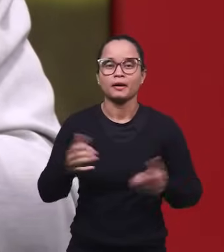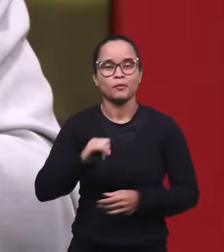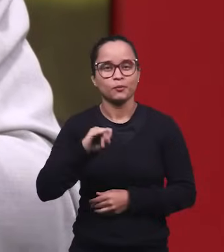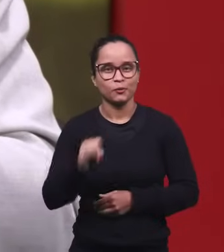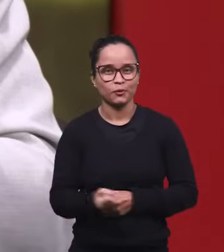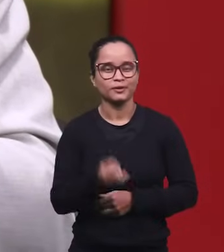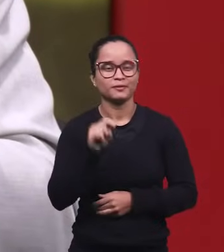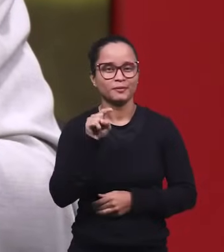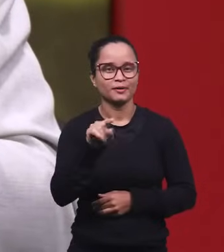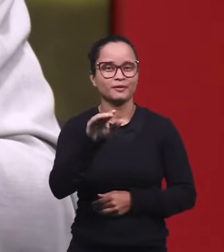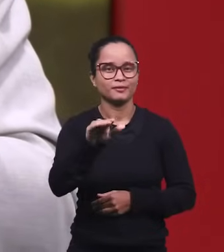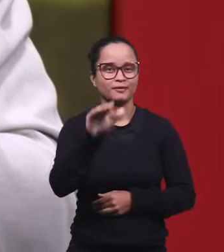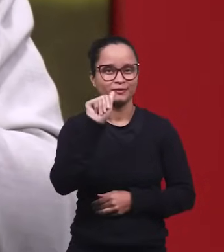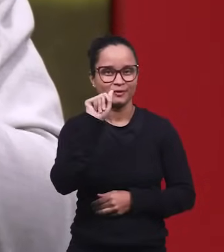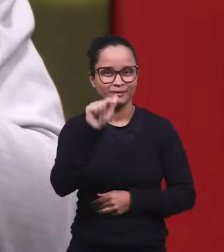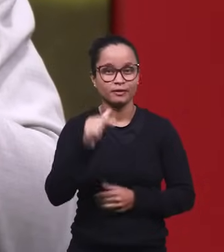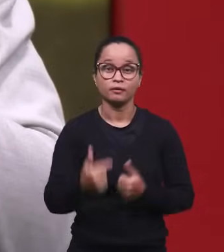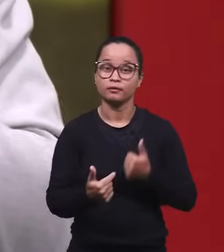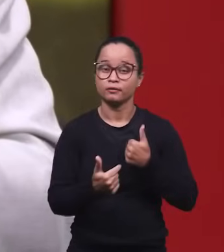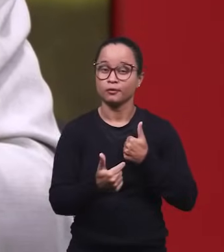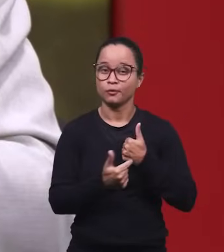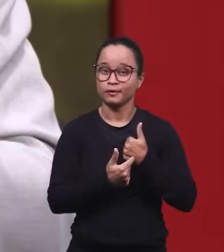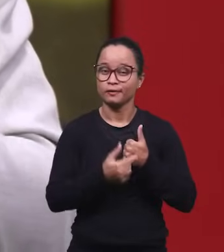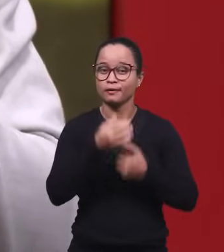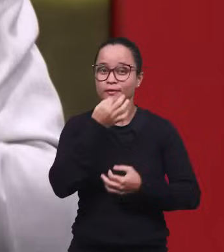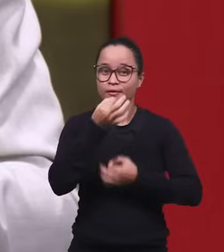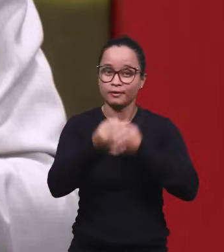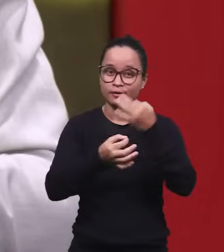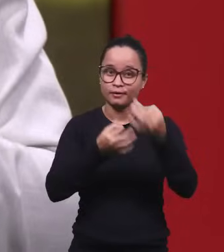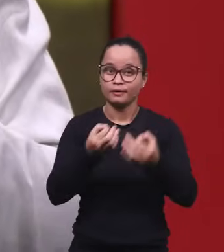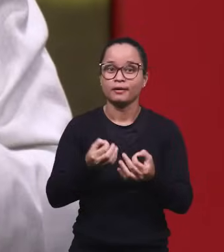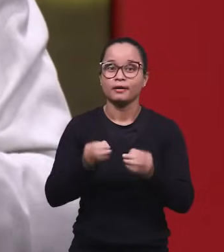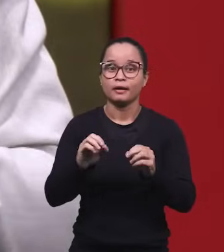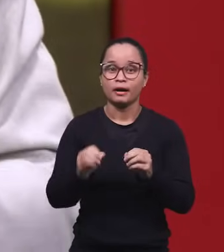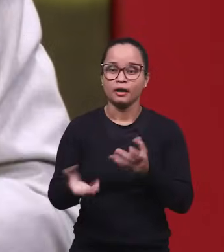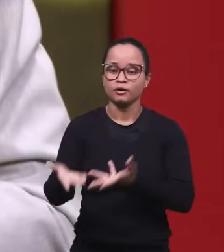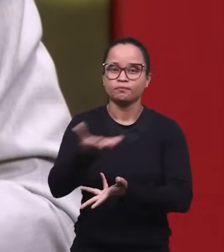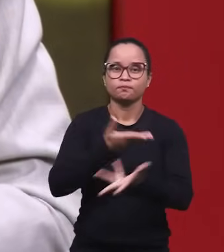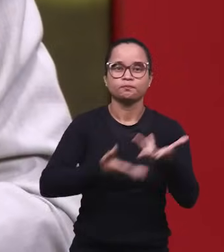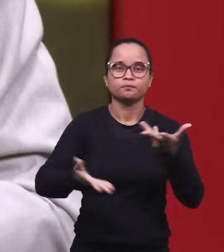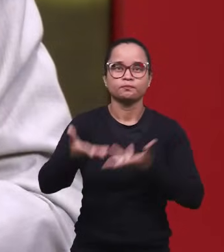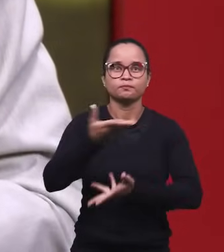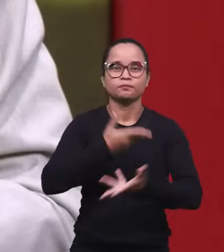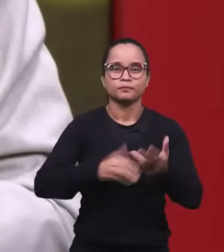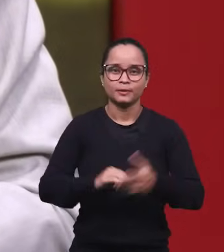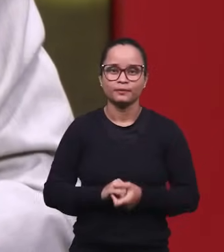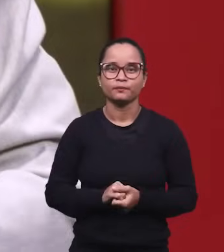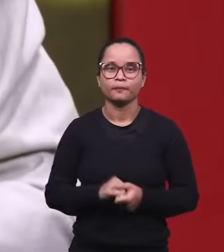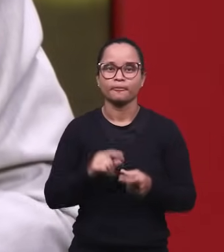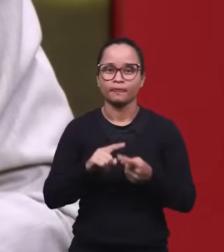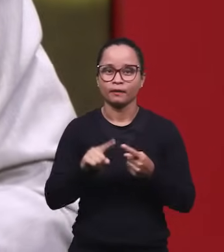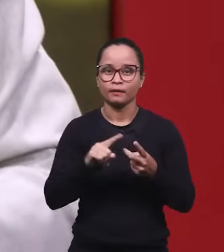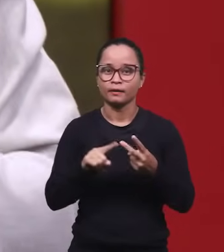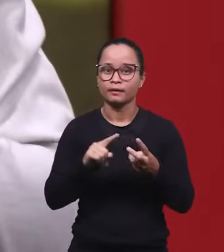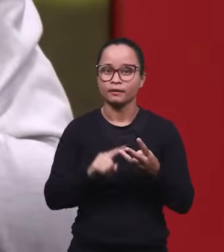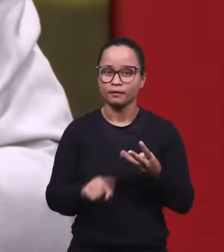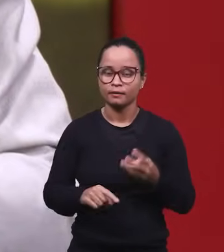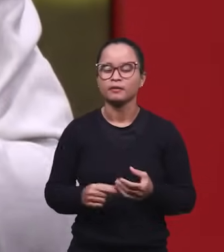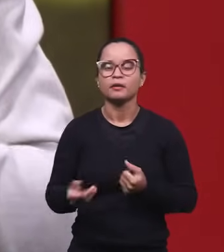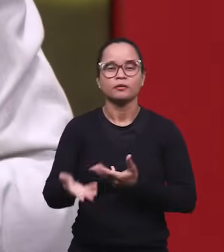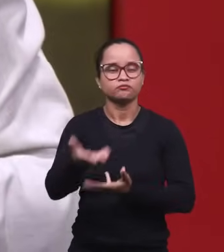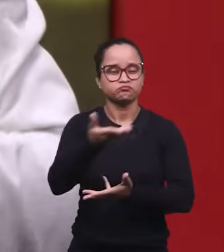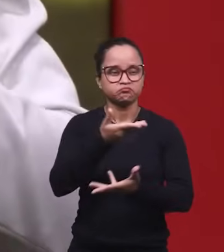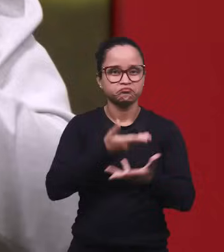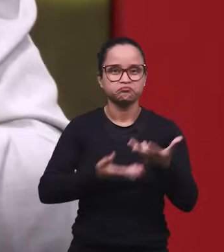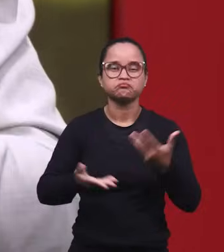estou aproveitando para te chamar a curtir, comentar e compartilhar. É o nosso triplo C, né?